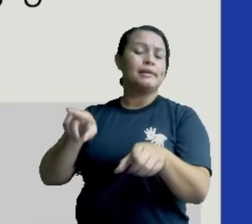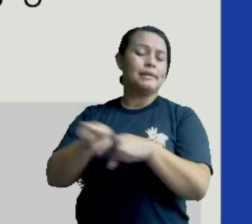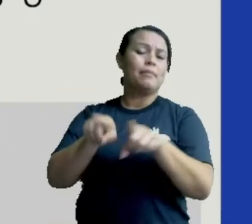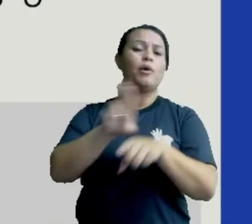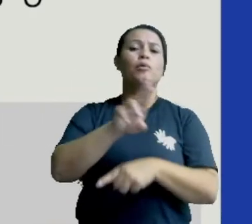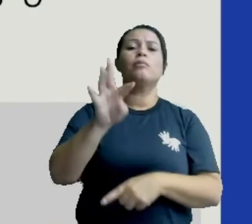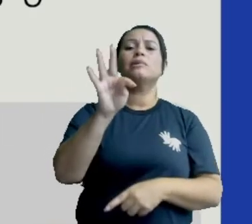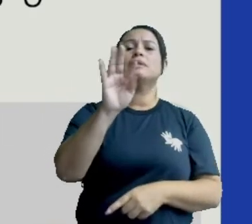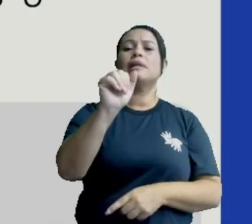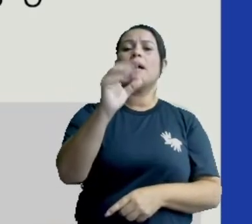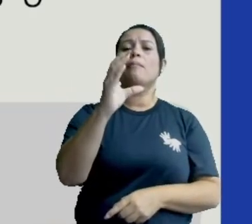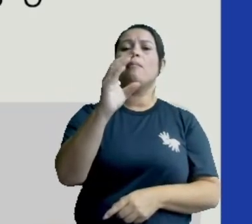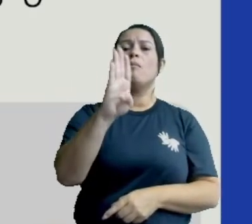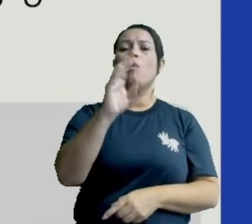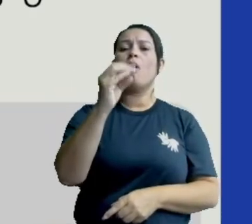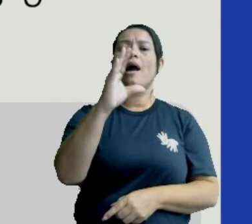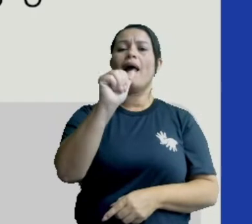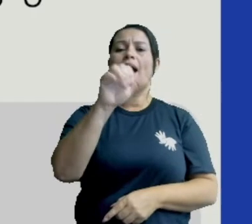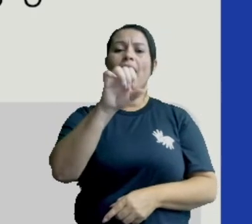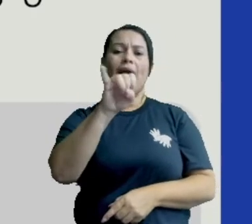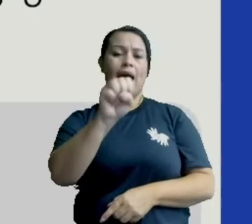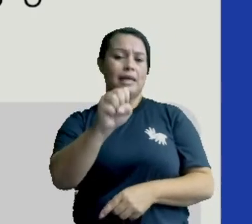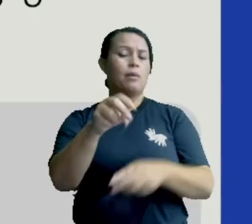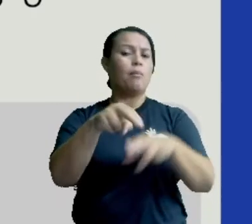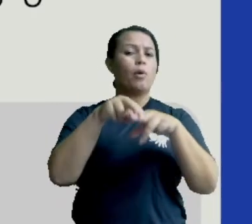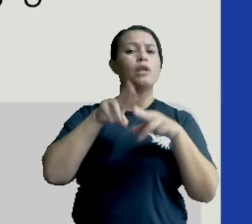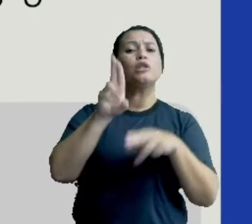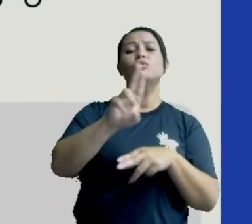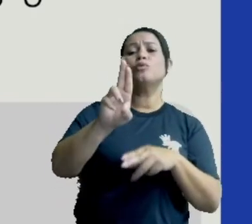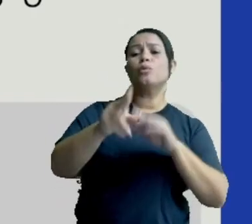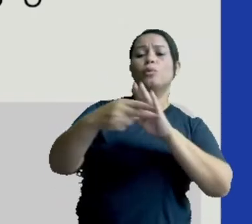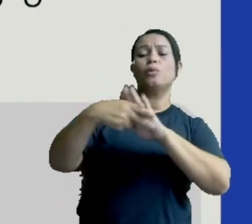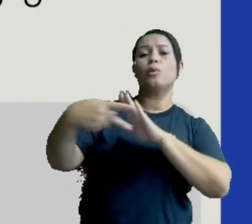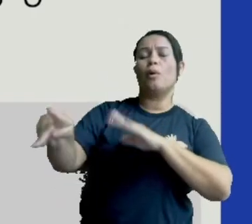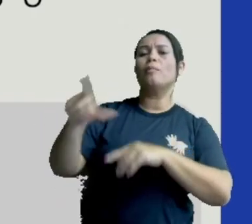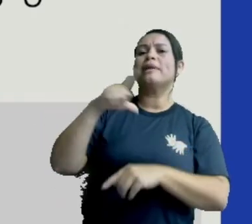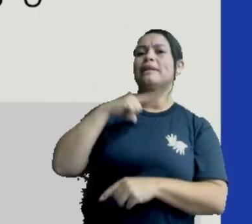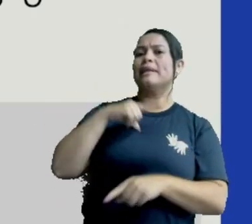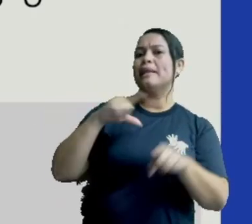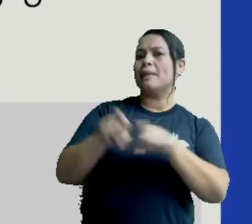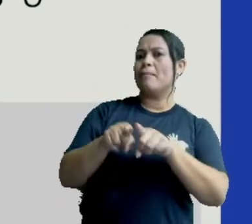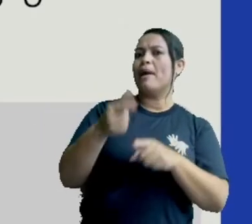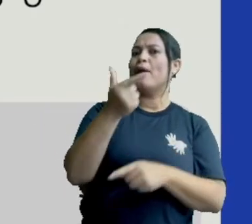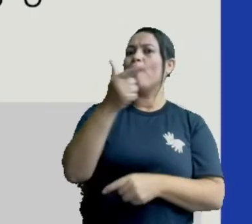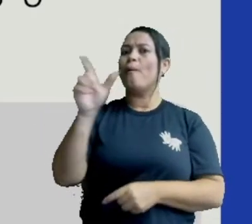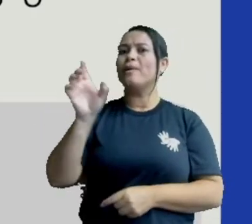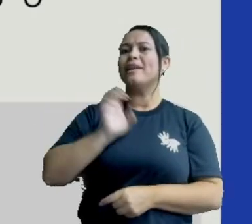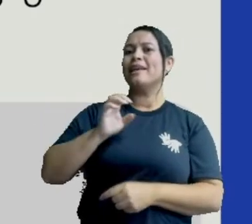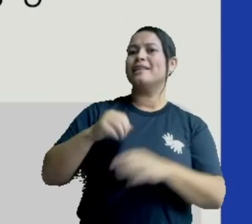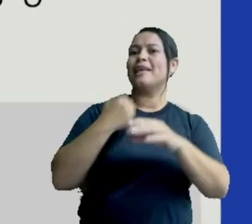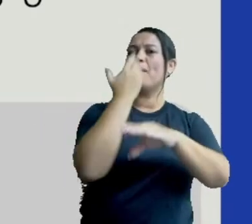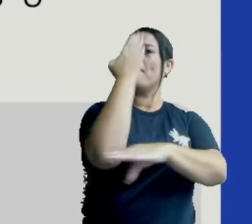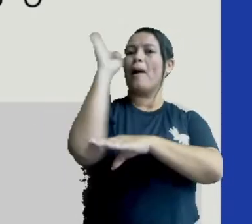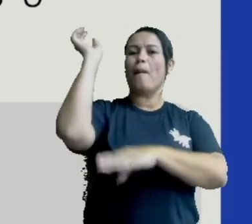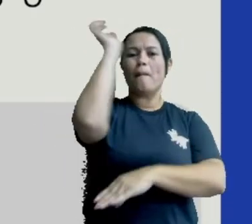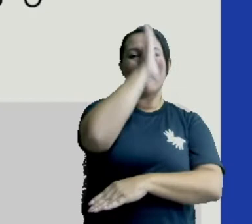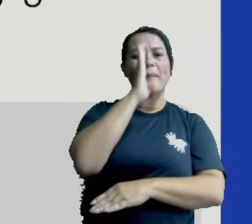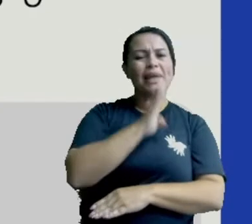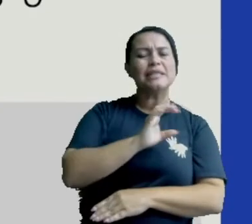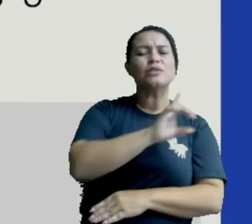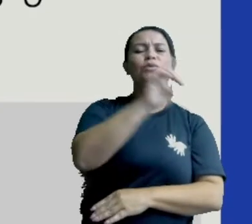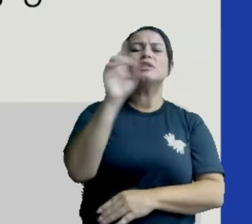tabocais, daí o seu nome. E outra riqueza no local era o pau-brasil.